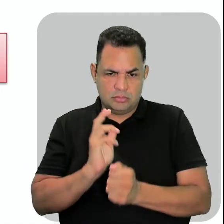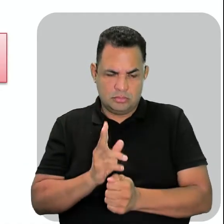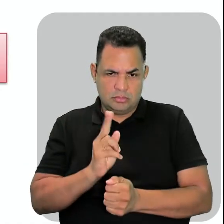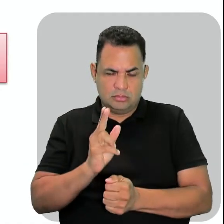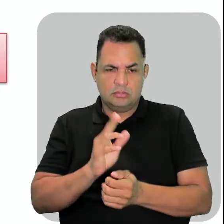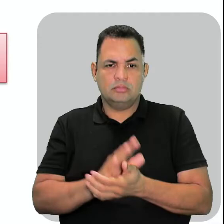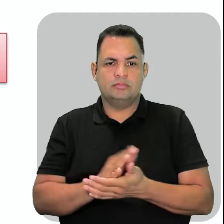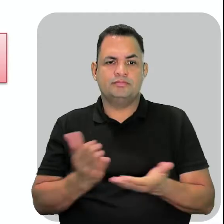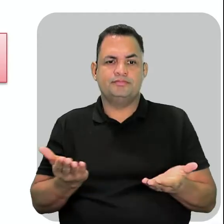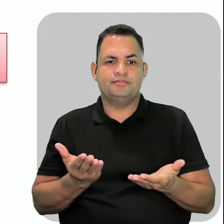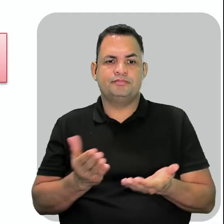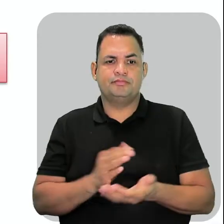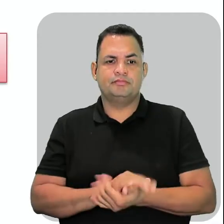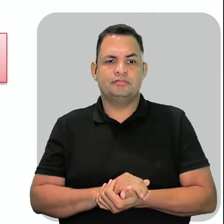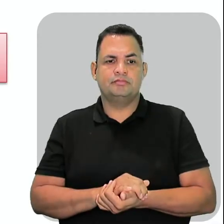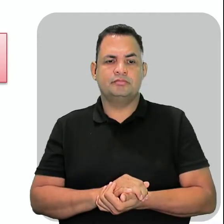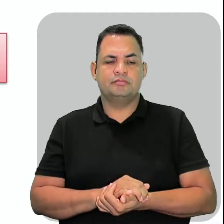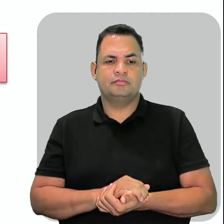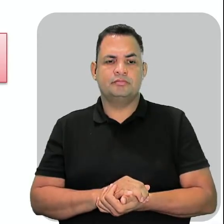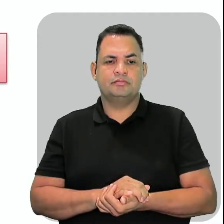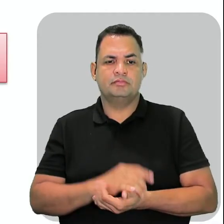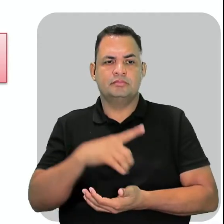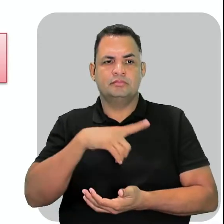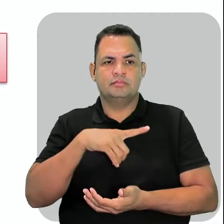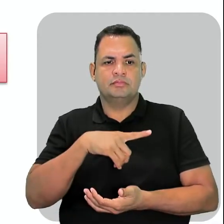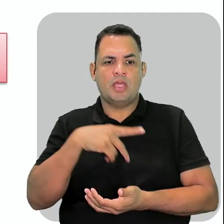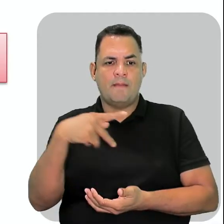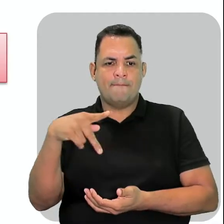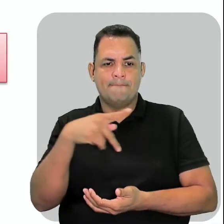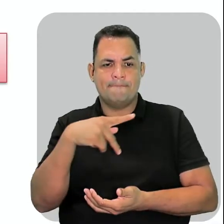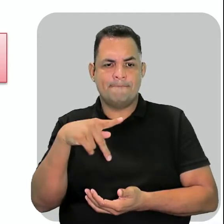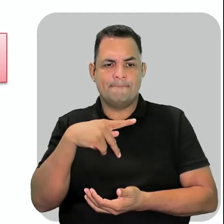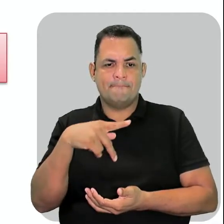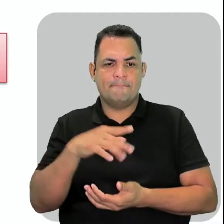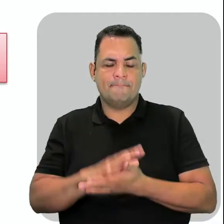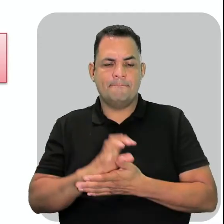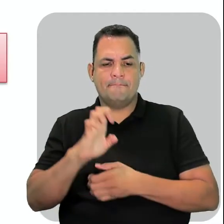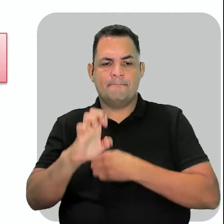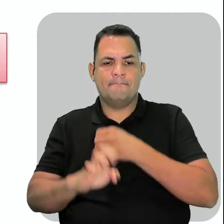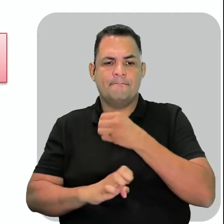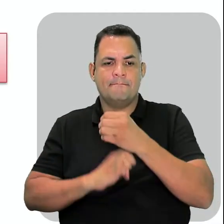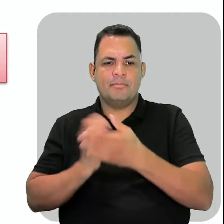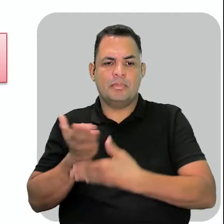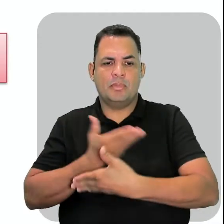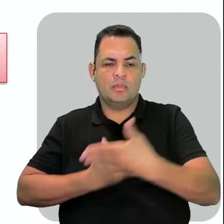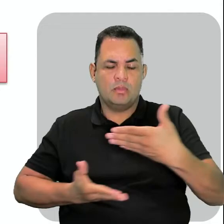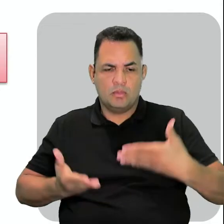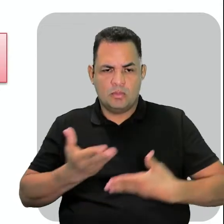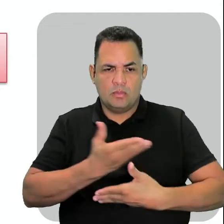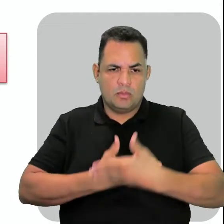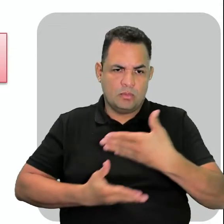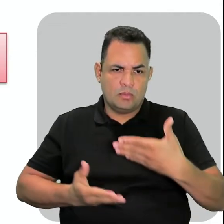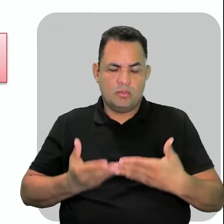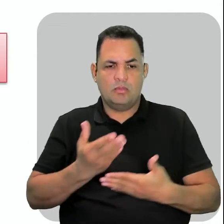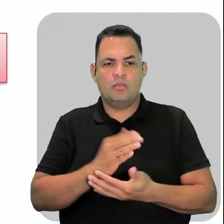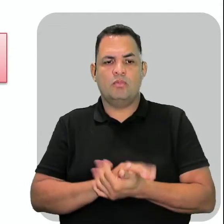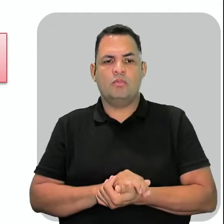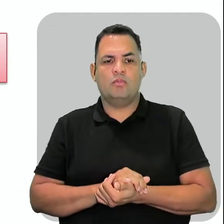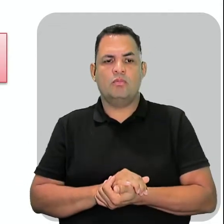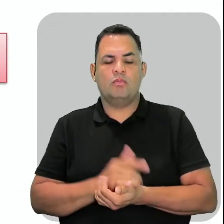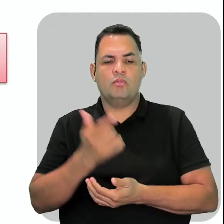fica, digamos assim, eletronegativo. Ele tem um par de elétrons disponível para compartilhar com